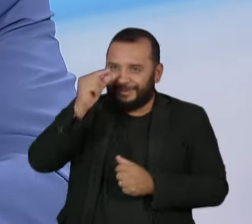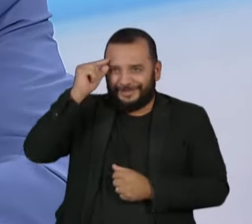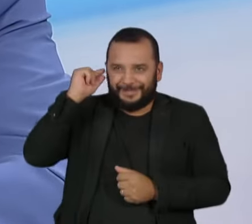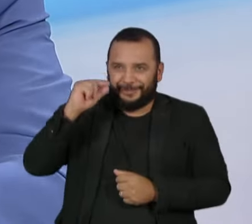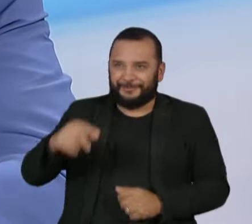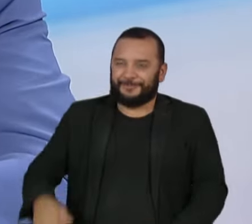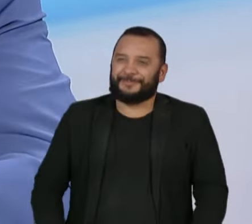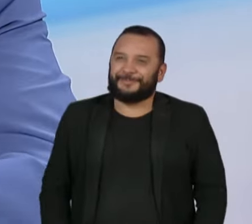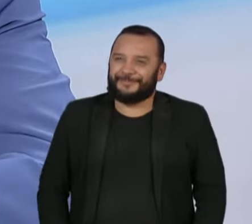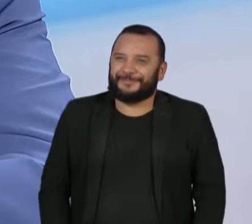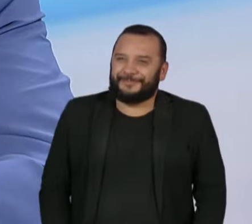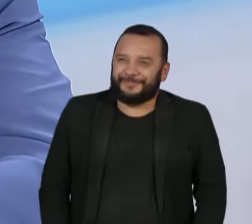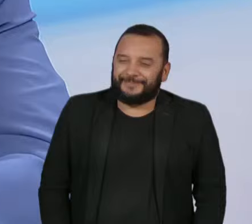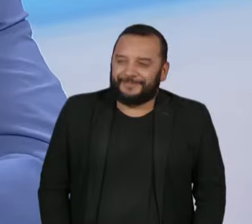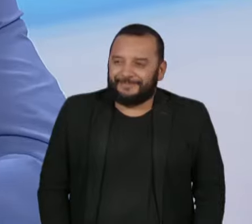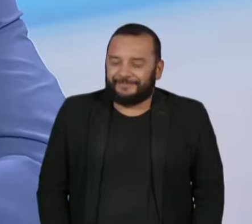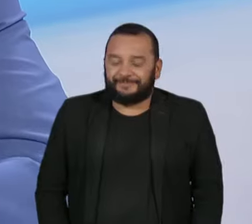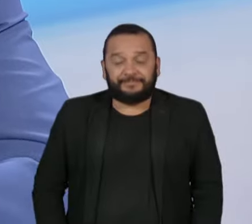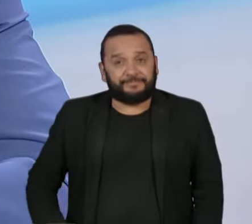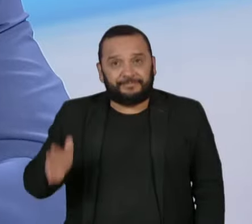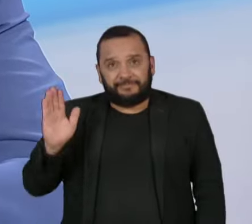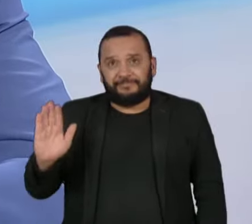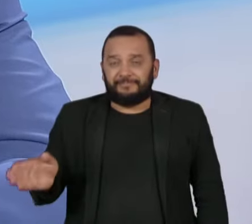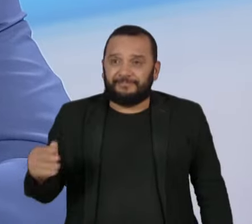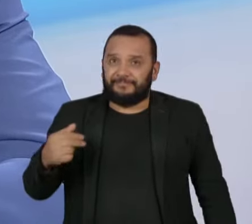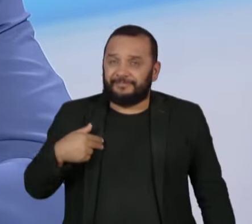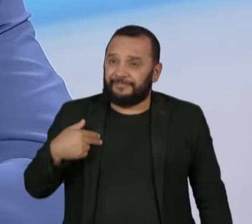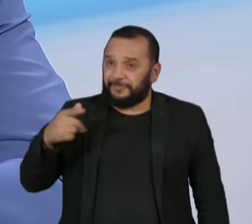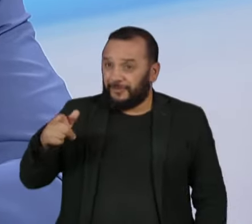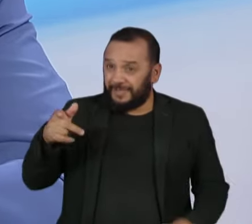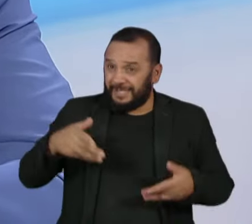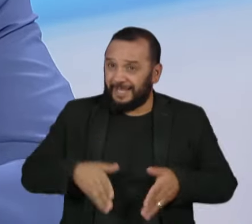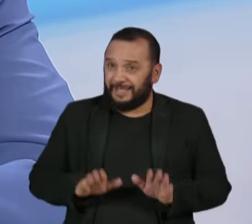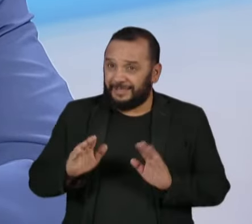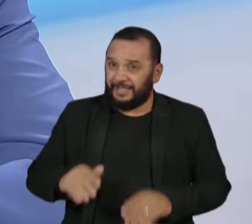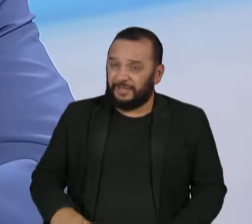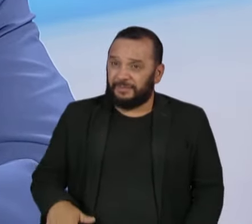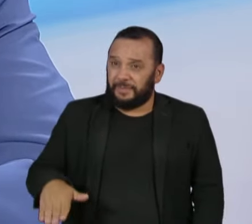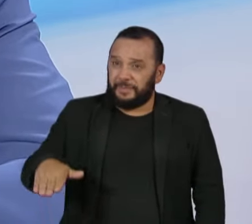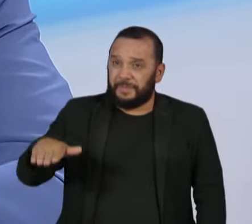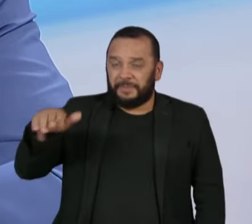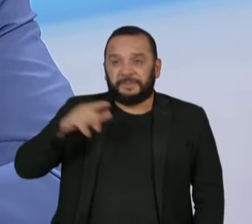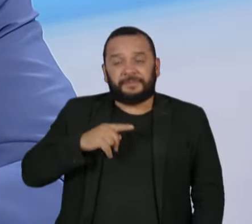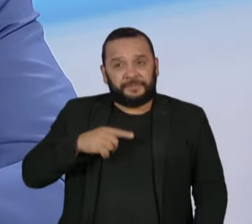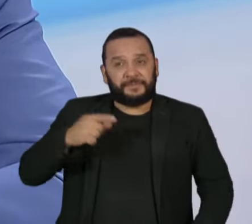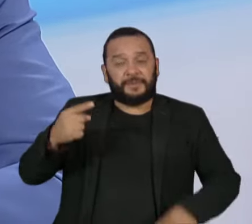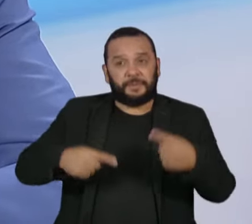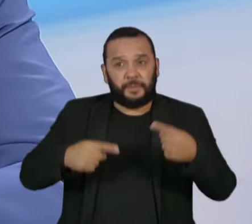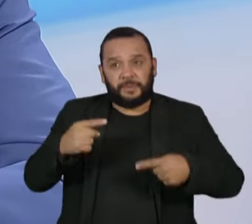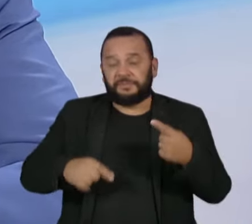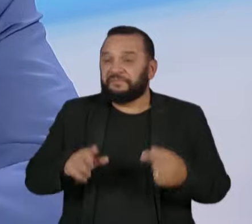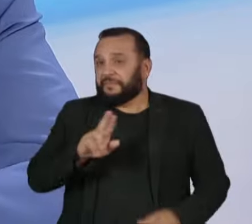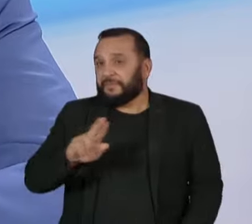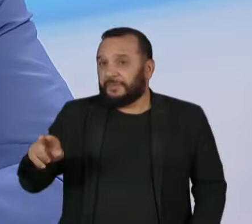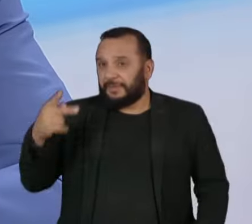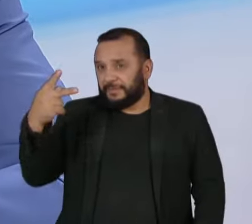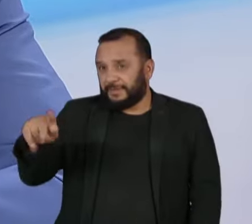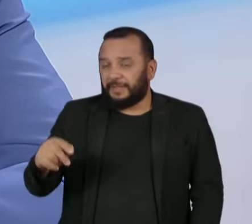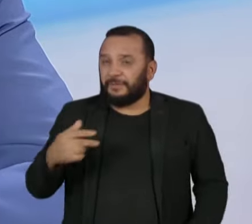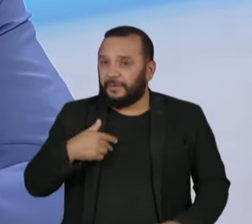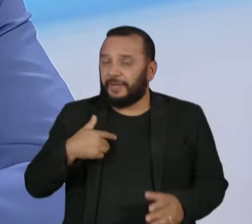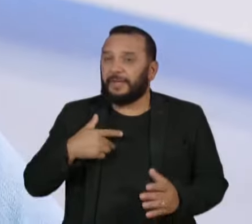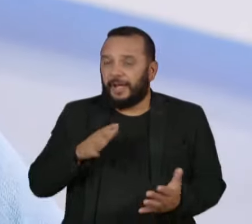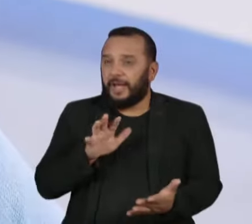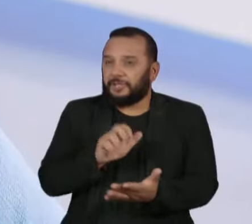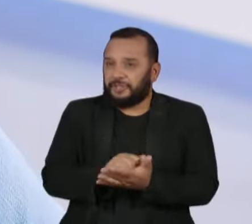ele já, desde cedo, desde que você nasceu, ele já criou umas polêmicas com o seu nome, por exemplo. Ele foi registrar